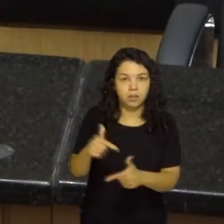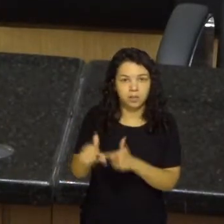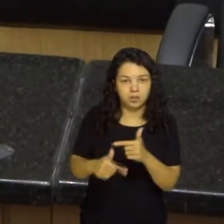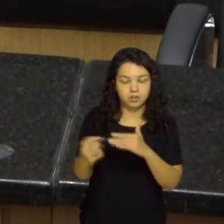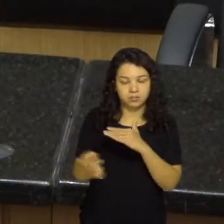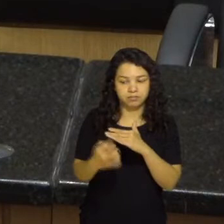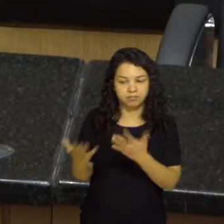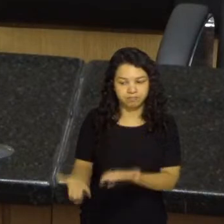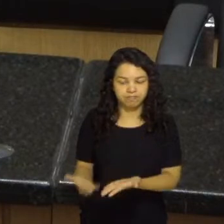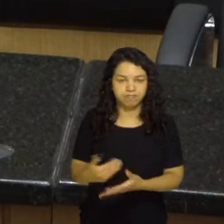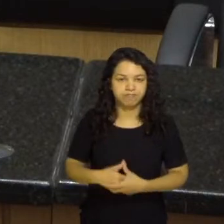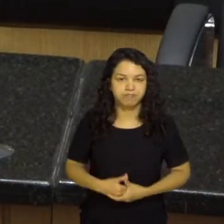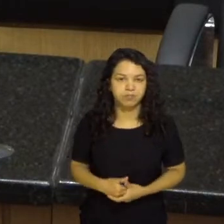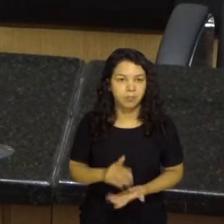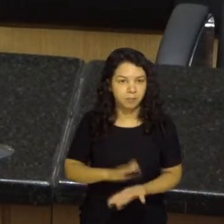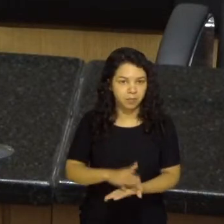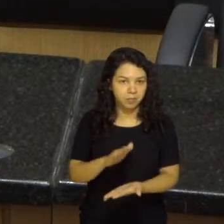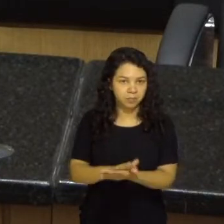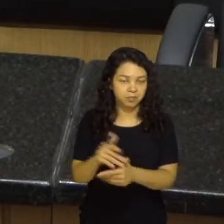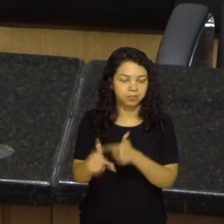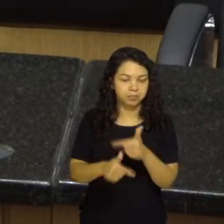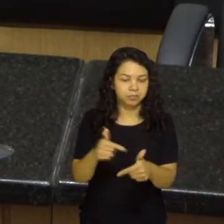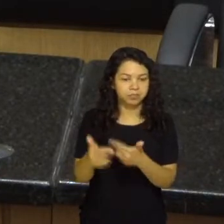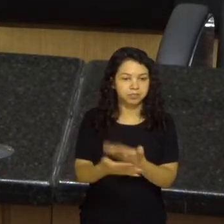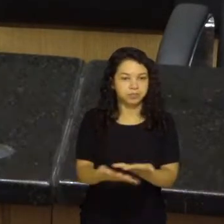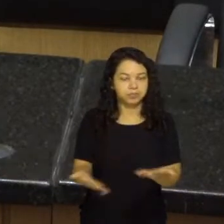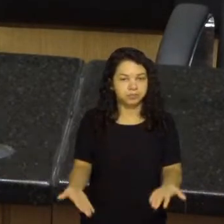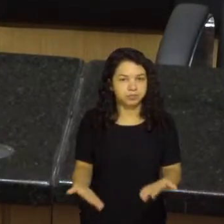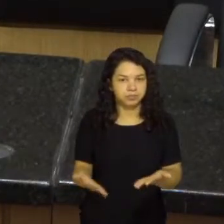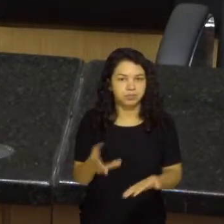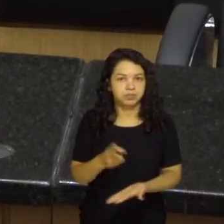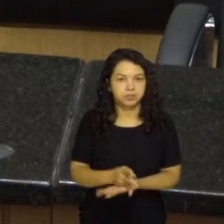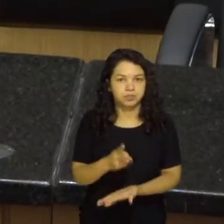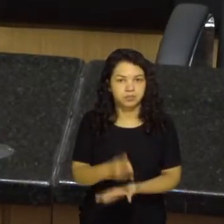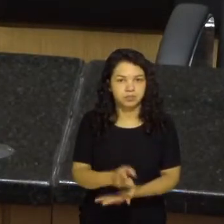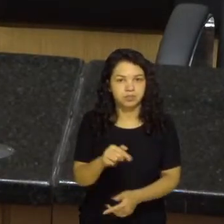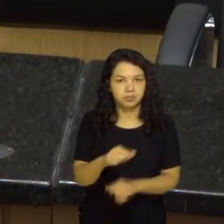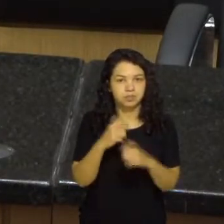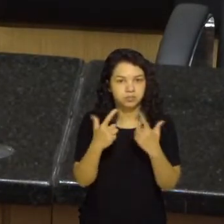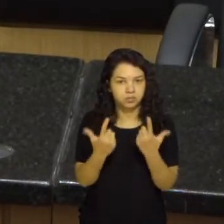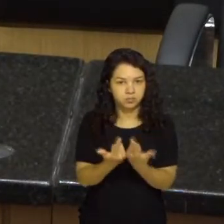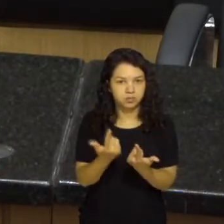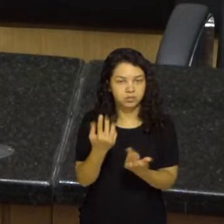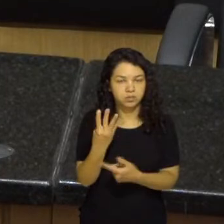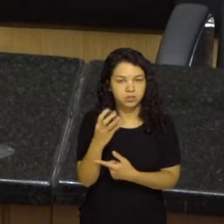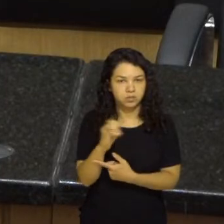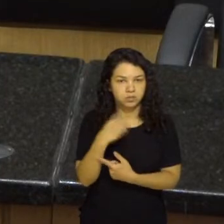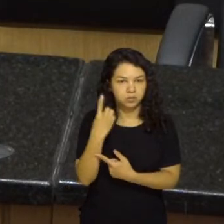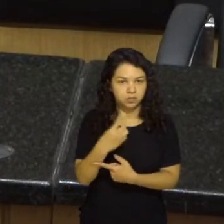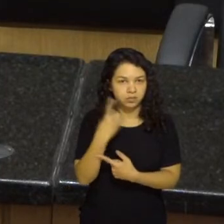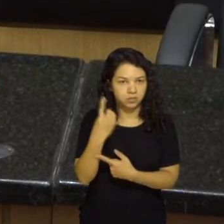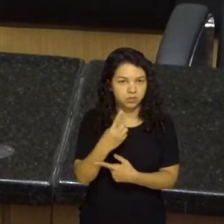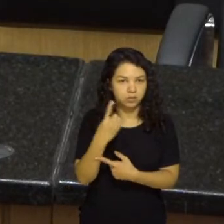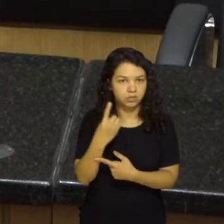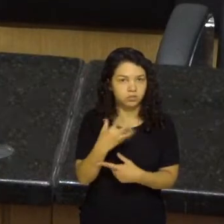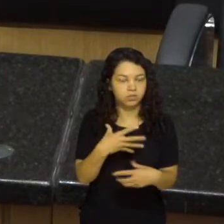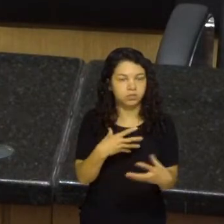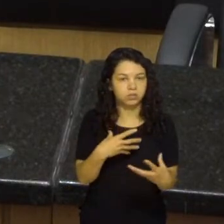empresa. Então, eu tenho que parabenizar o trabalho de vocês. Conte com a Assembleia Legislativa, acho que os 40 deputados são